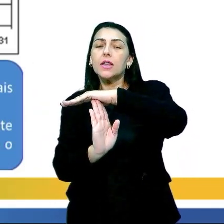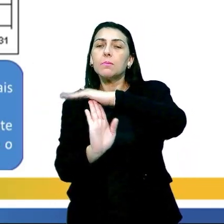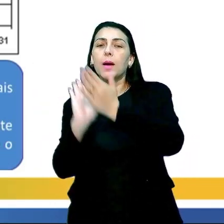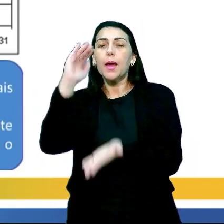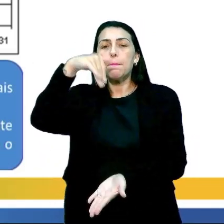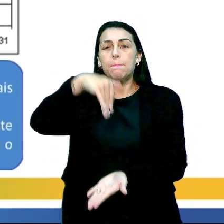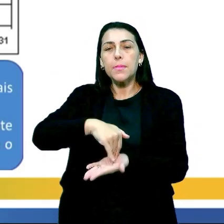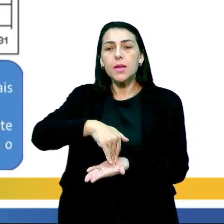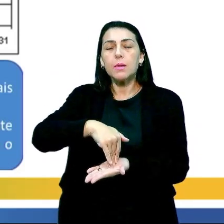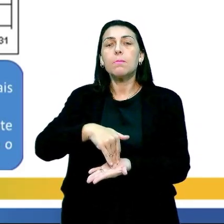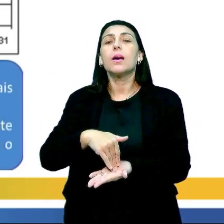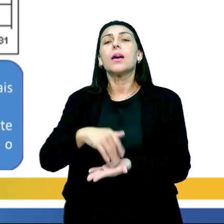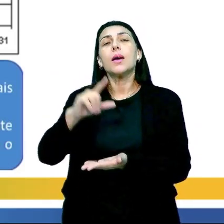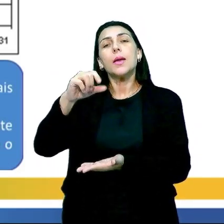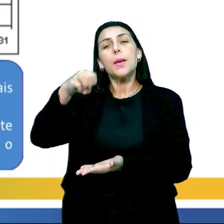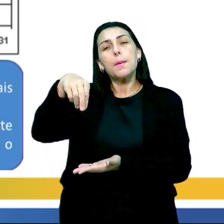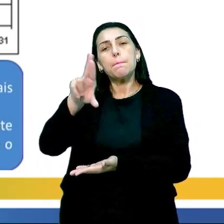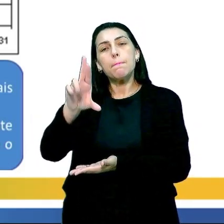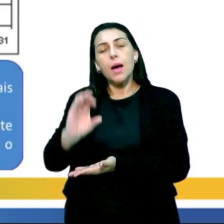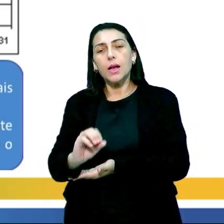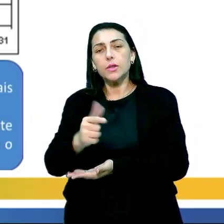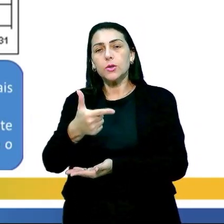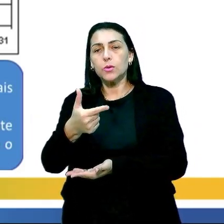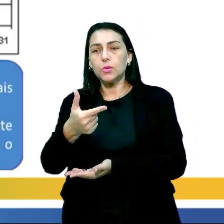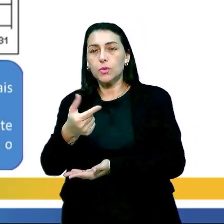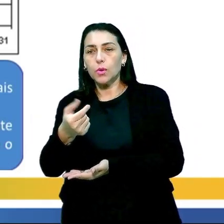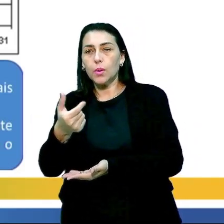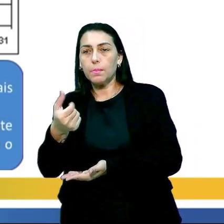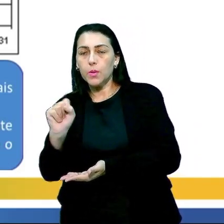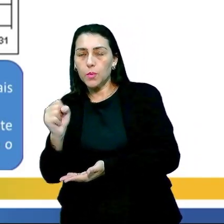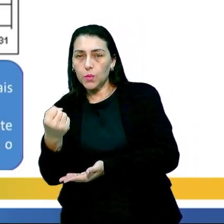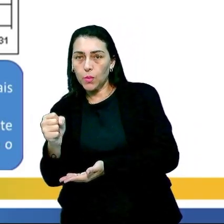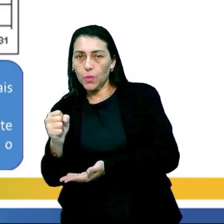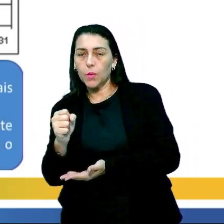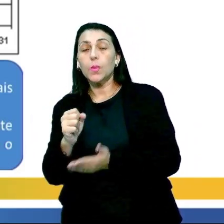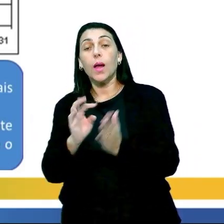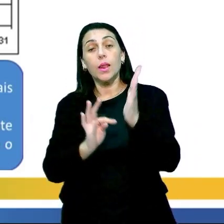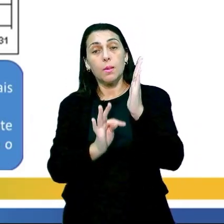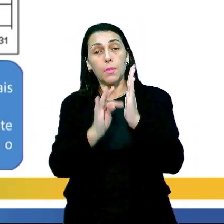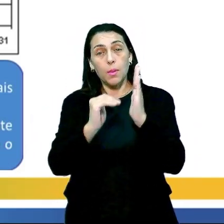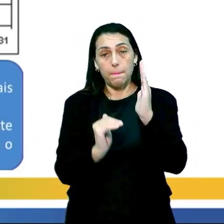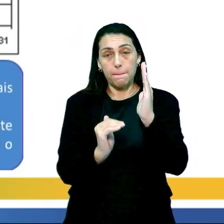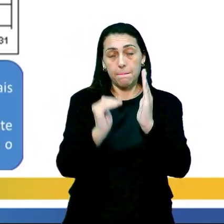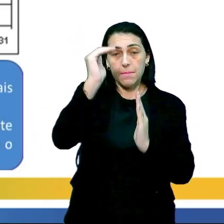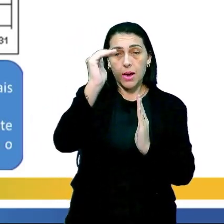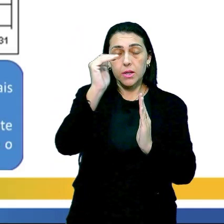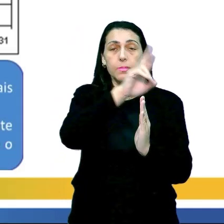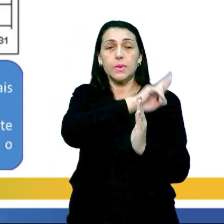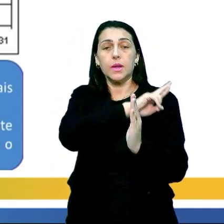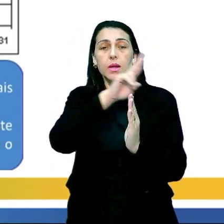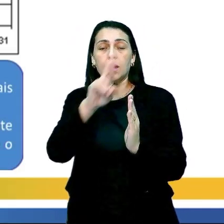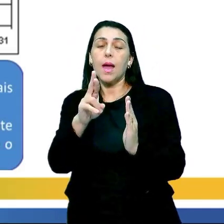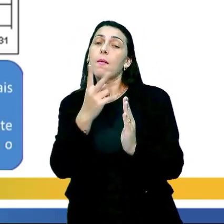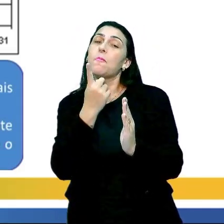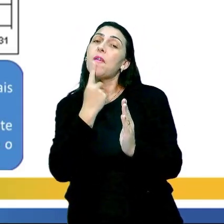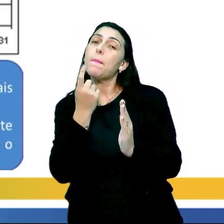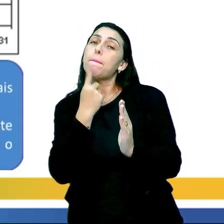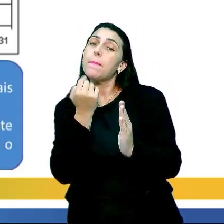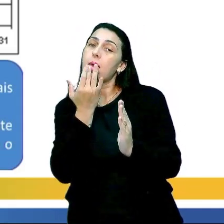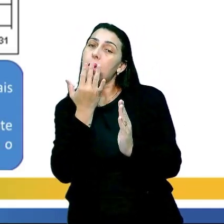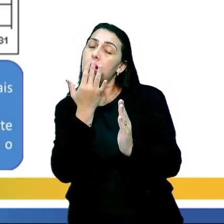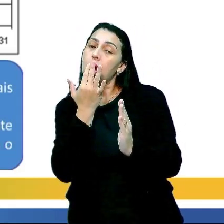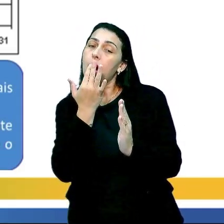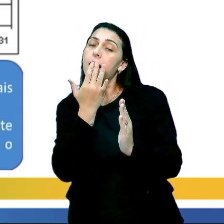de 2008. E eu quero que vocês observem comigo que a temperatura máxima ela está representada pela cor